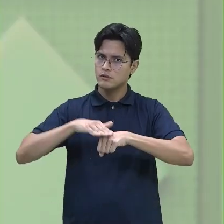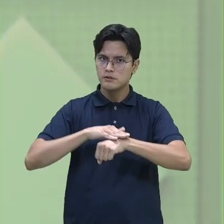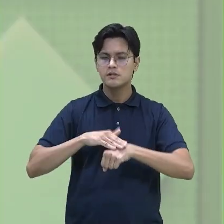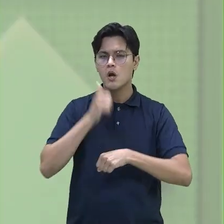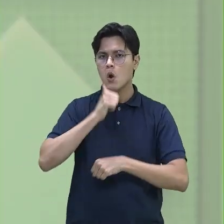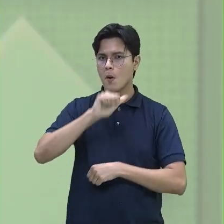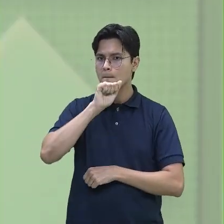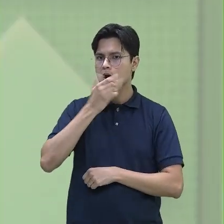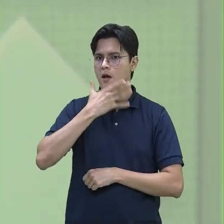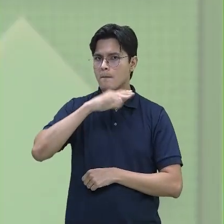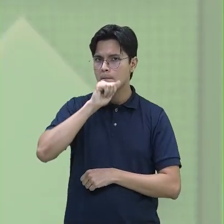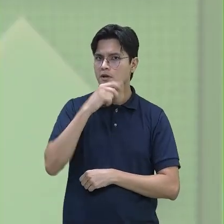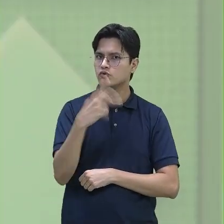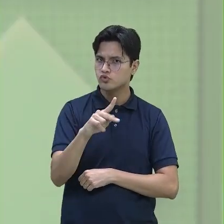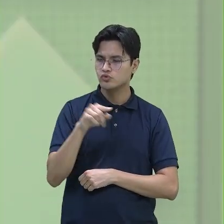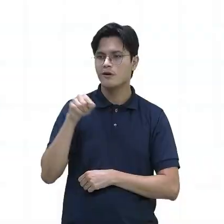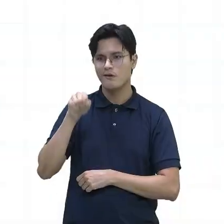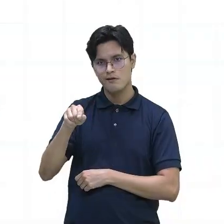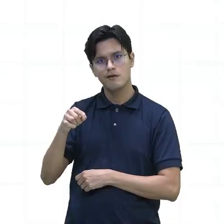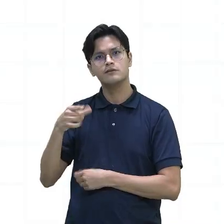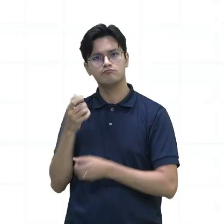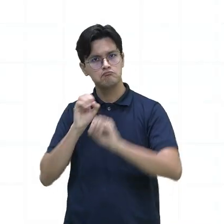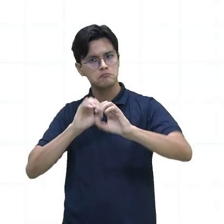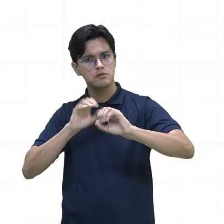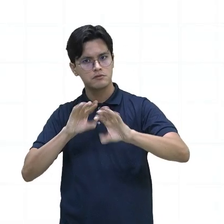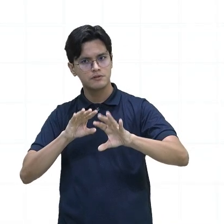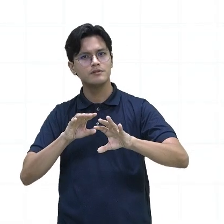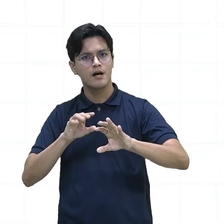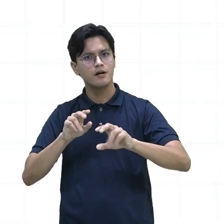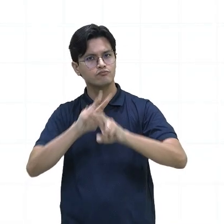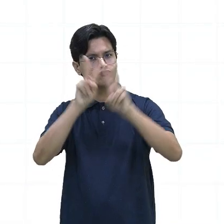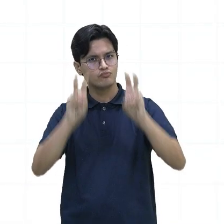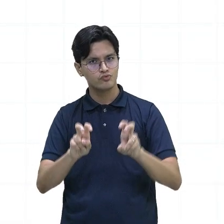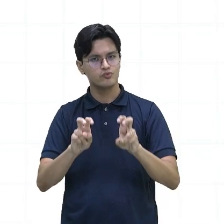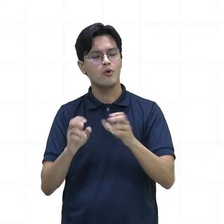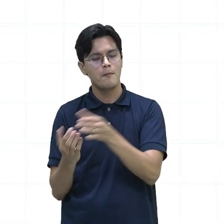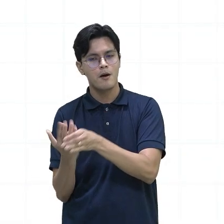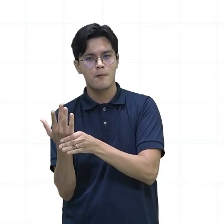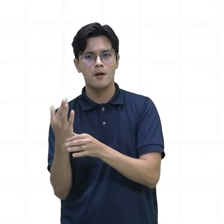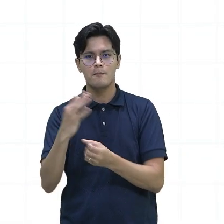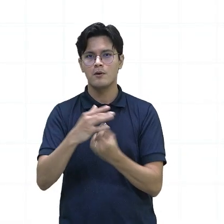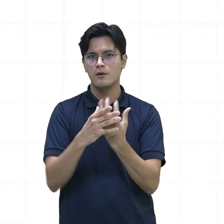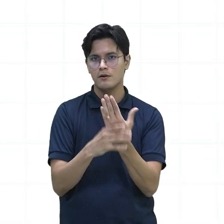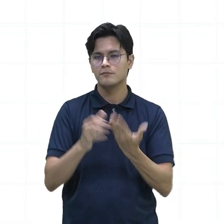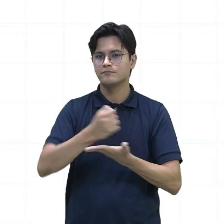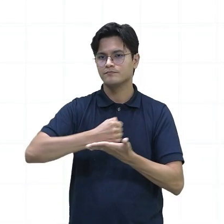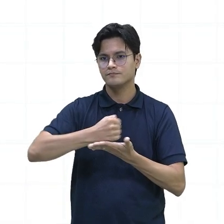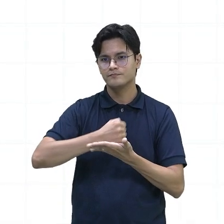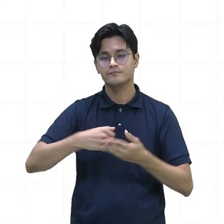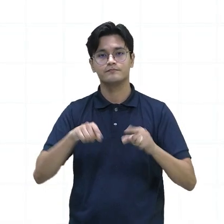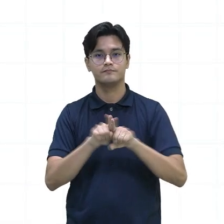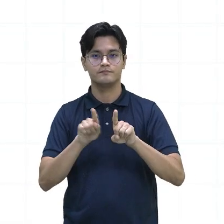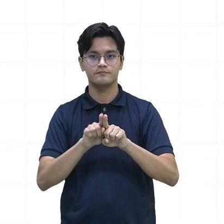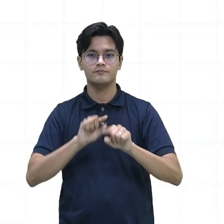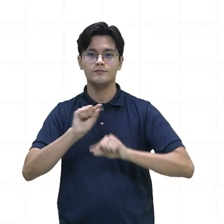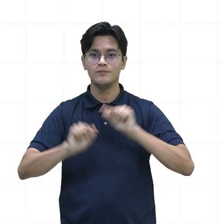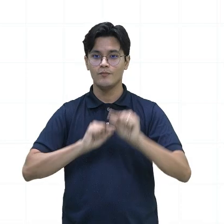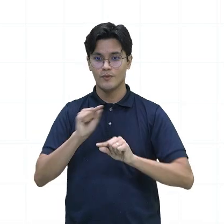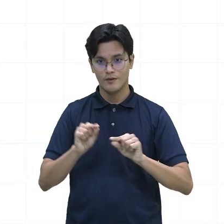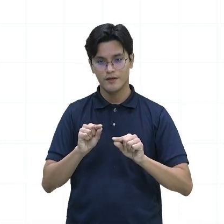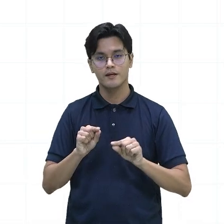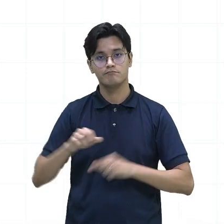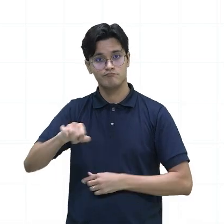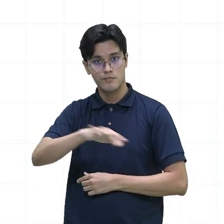também pesquisas científicas, né, além dos conhecimentos tradicionais, que são aí apresentados por nossos